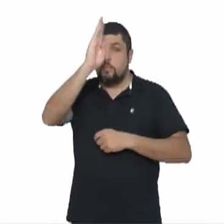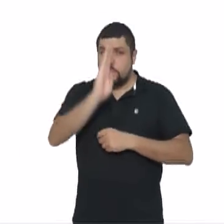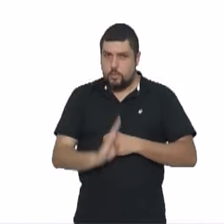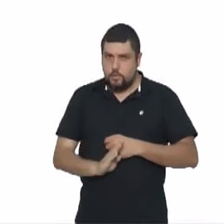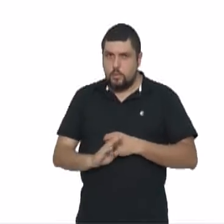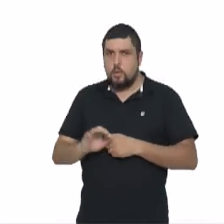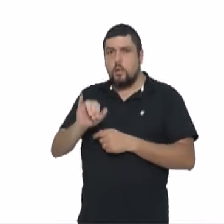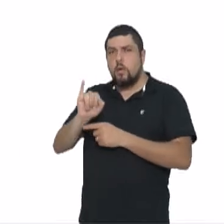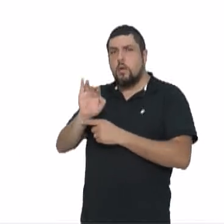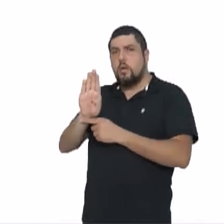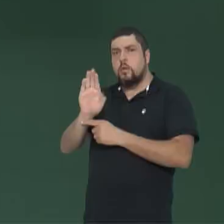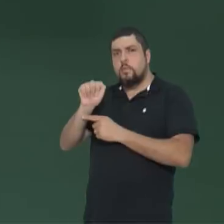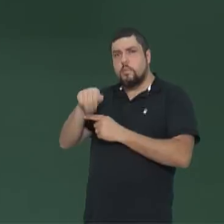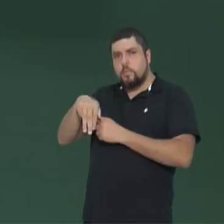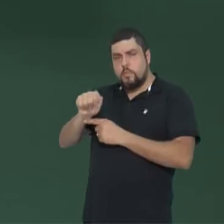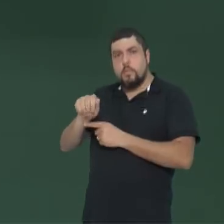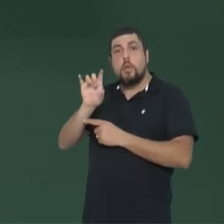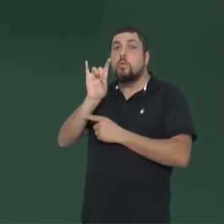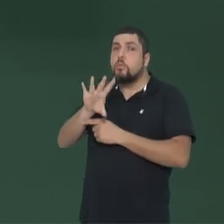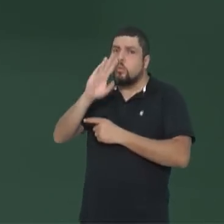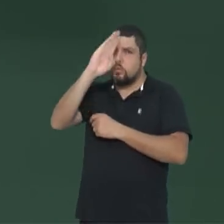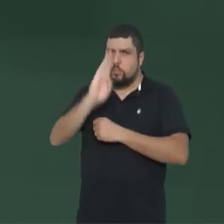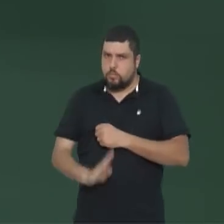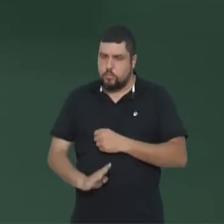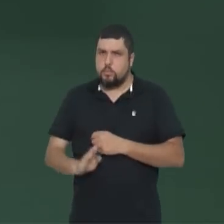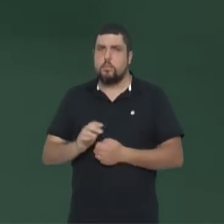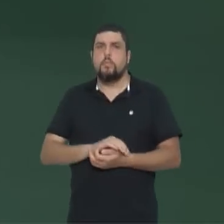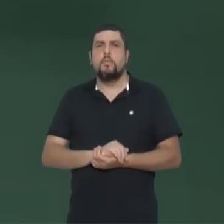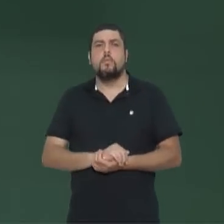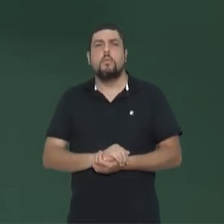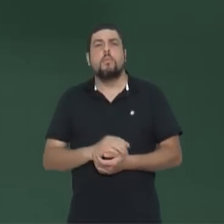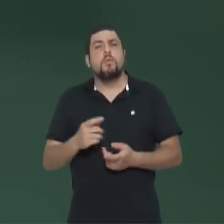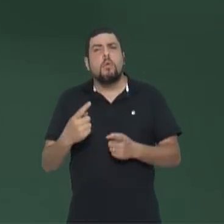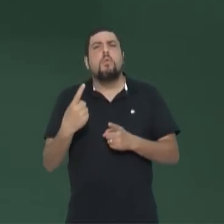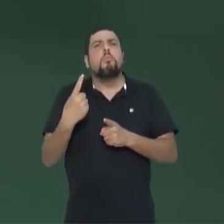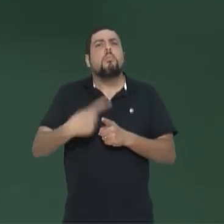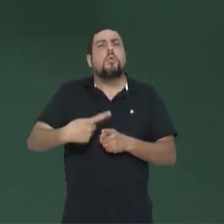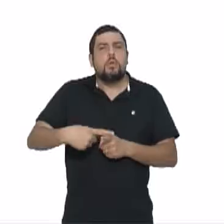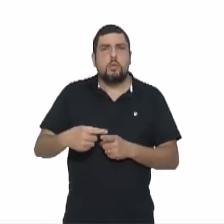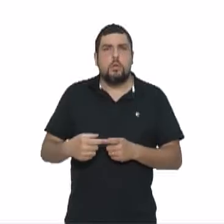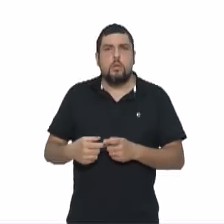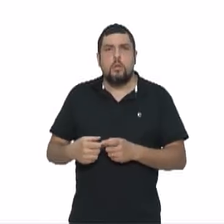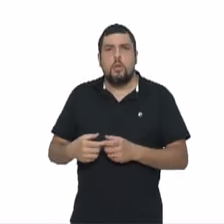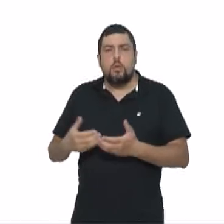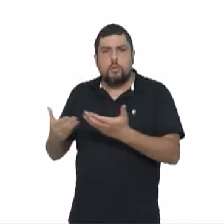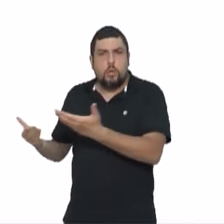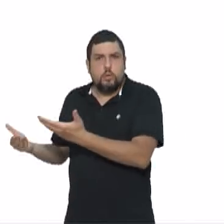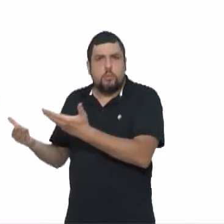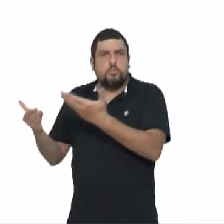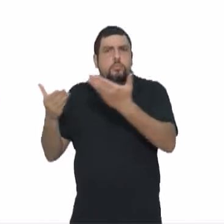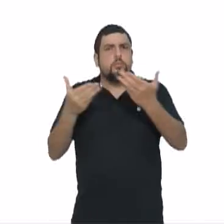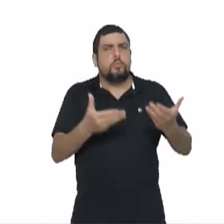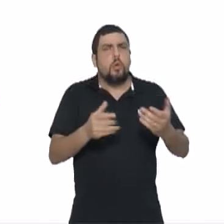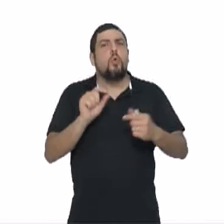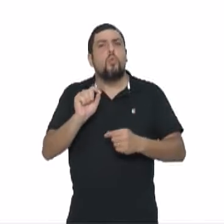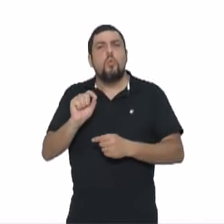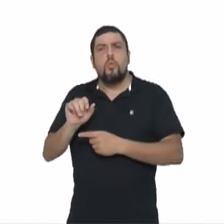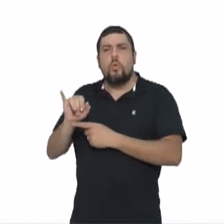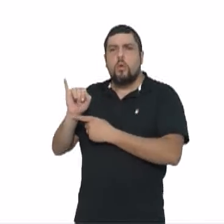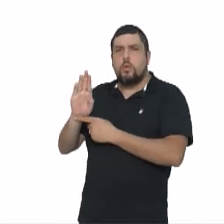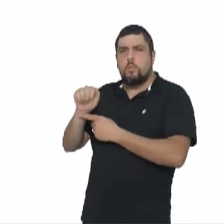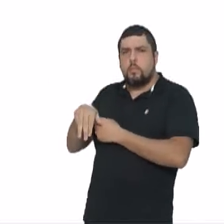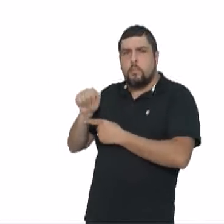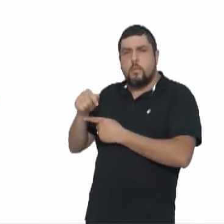Instituto Brasileiro, certo? Por quê? Porque o transporte deve ser feito mediante autorização de